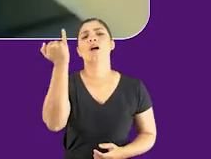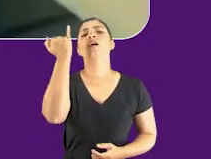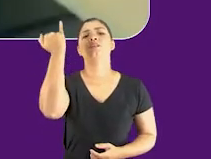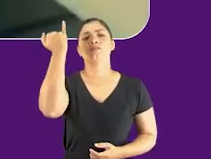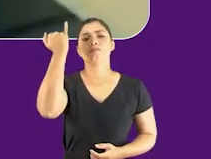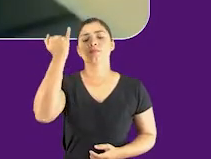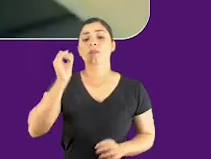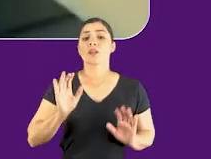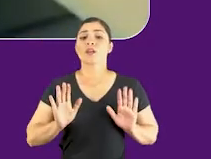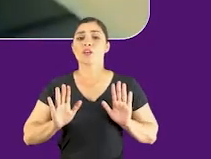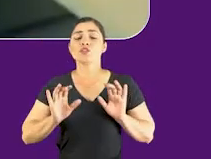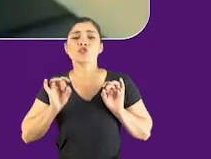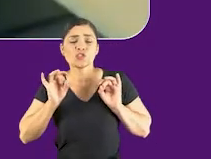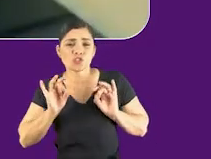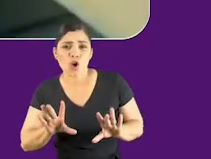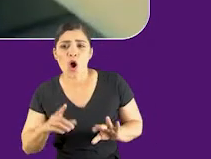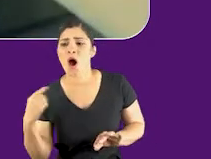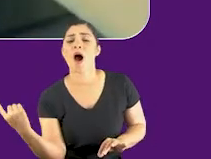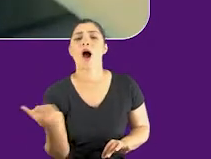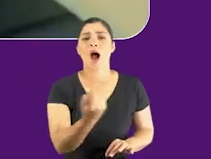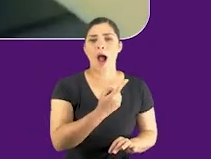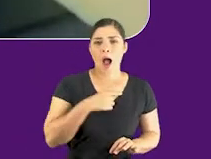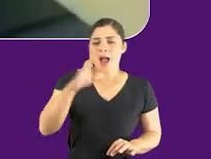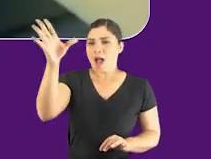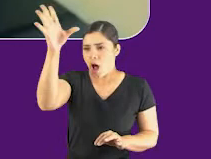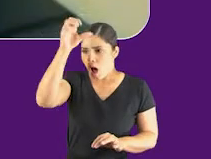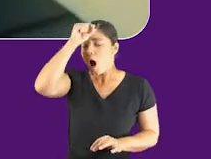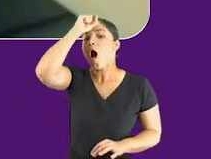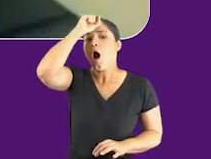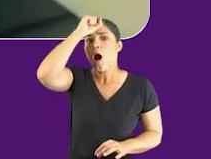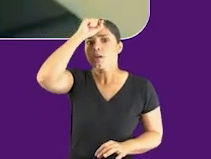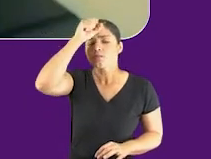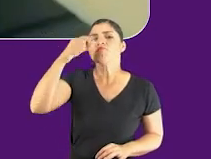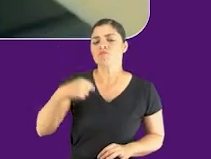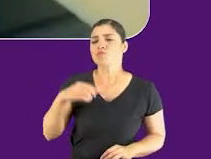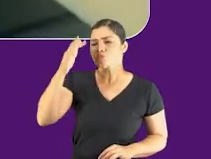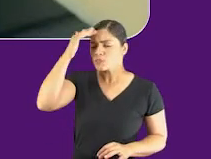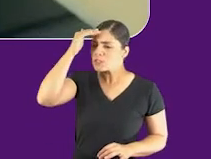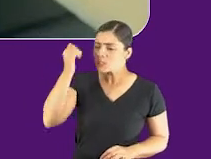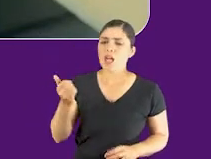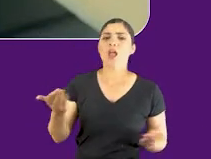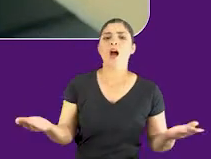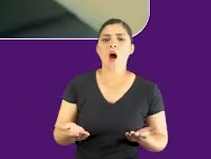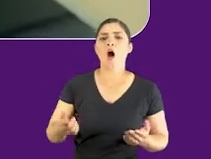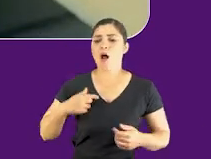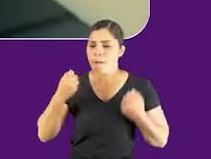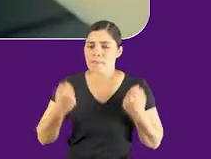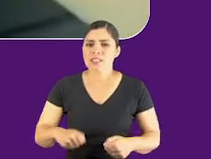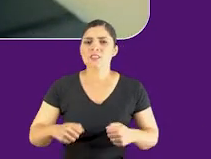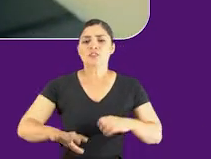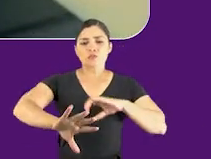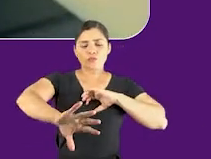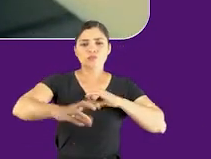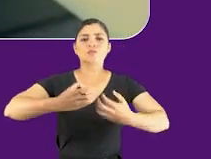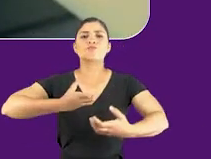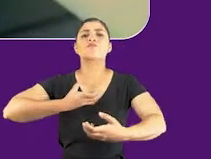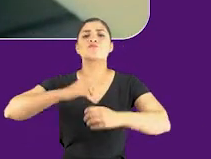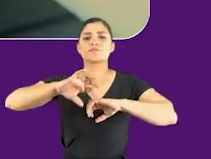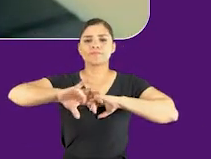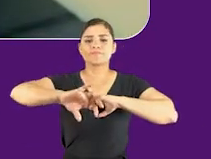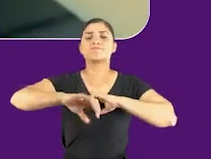de de coisas dessa riqueza de ideias de